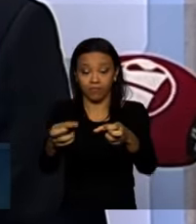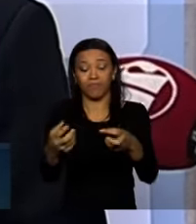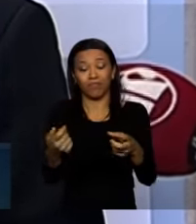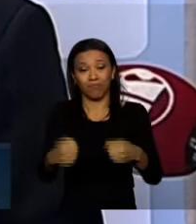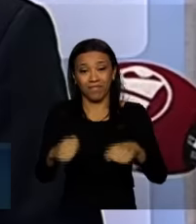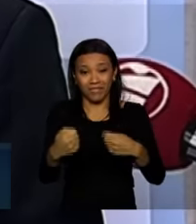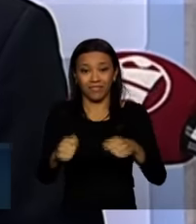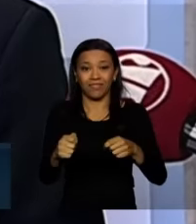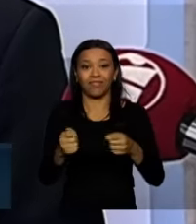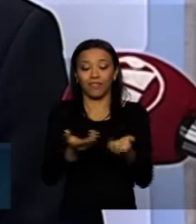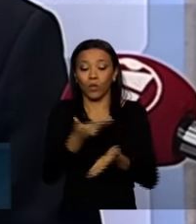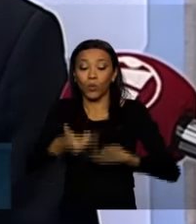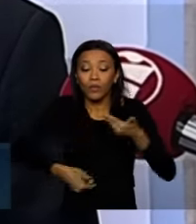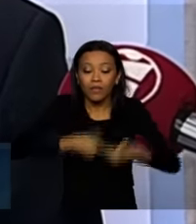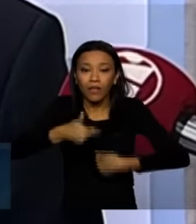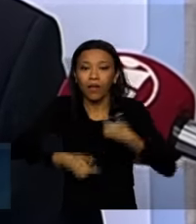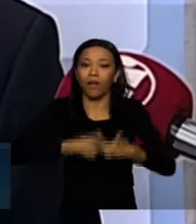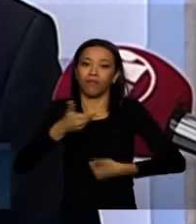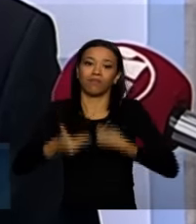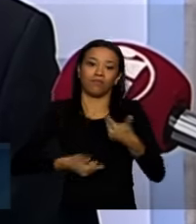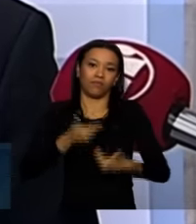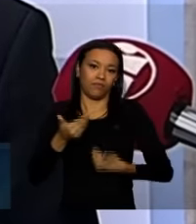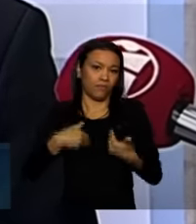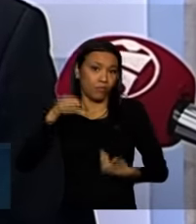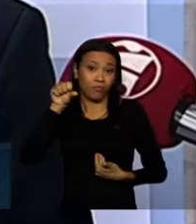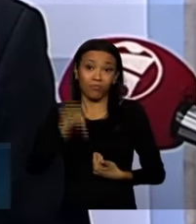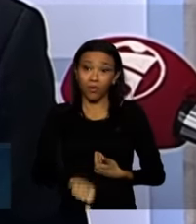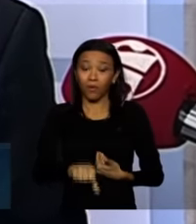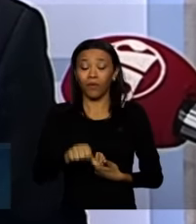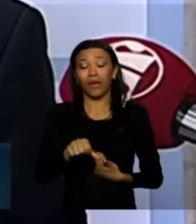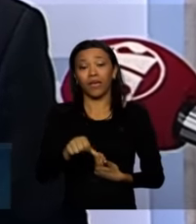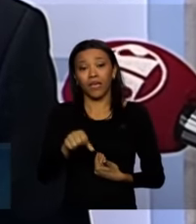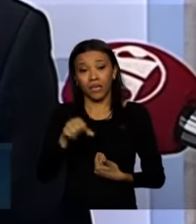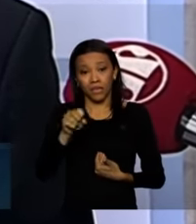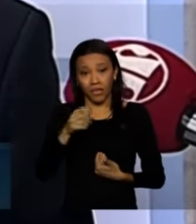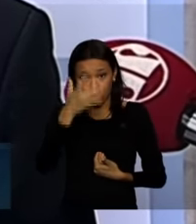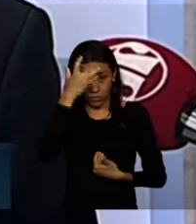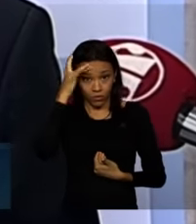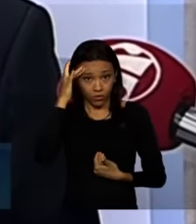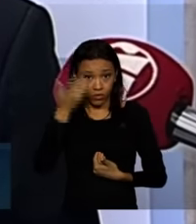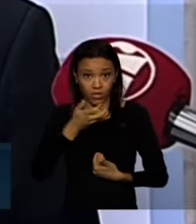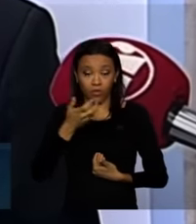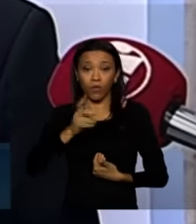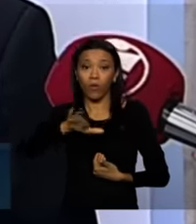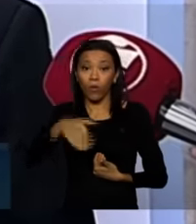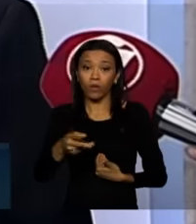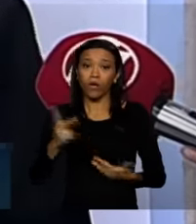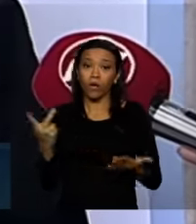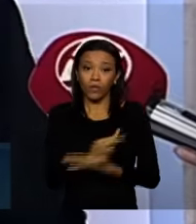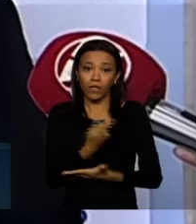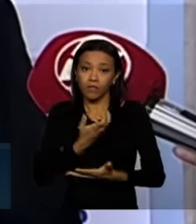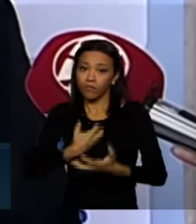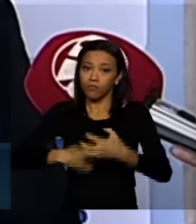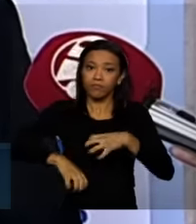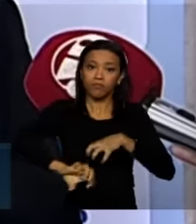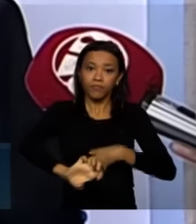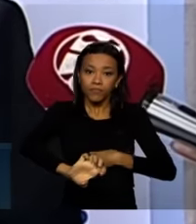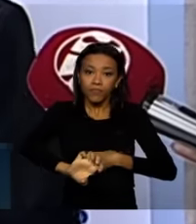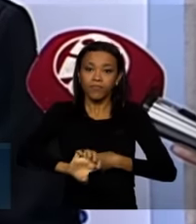o transtorno que é e o que pior de tudo isso é que muitos transplantados eram reinfectados